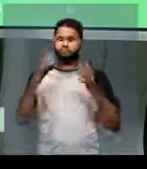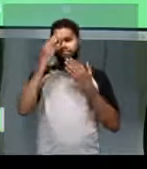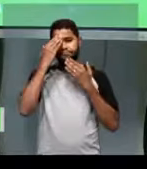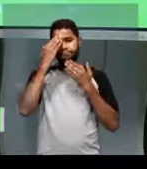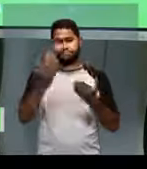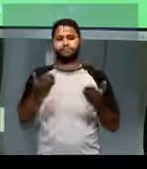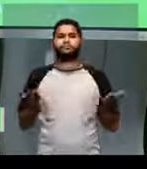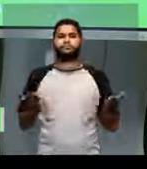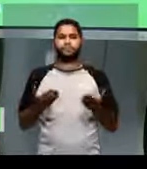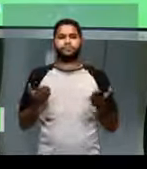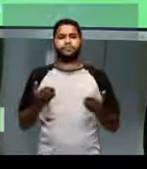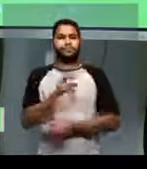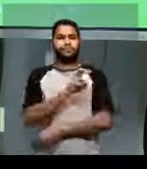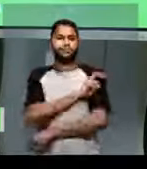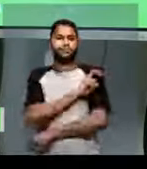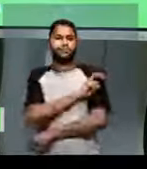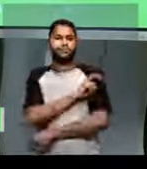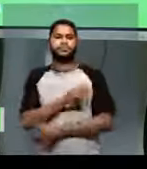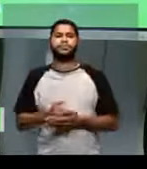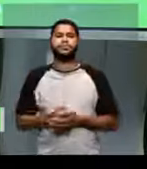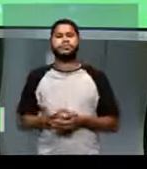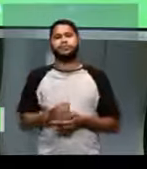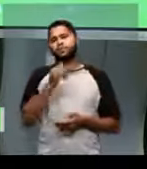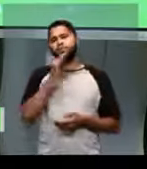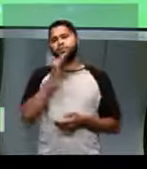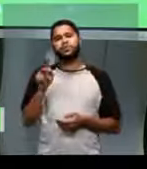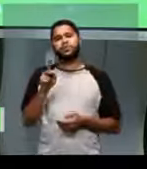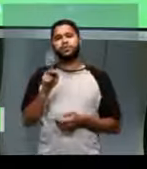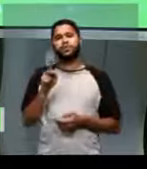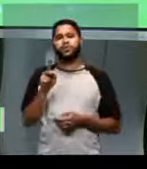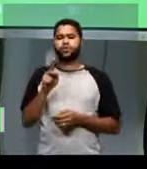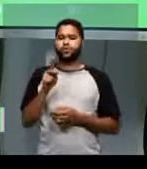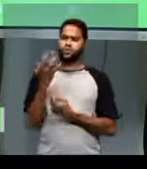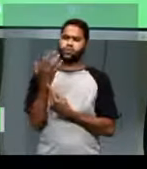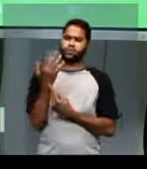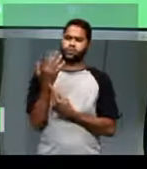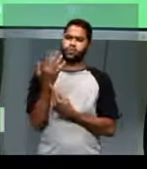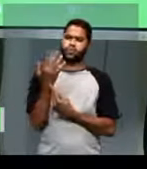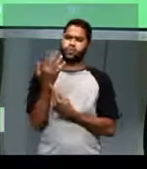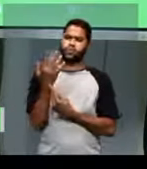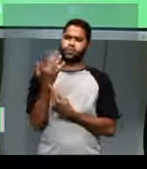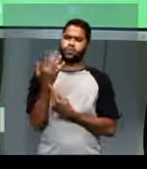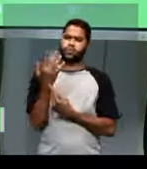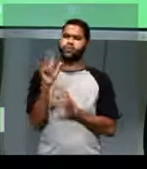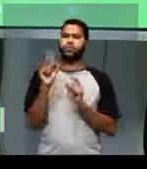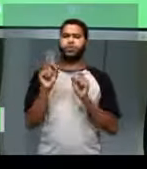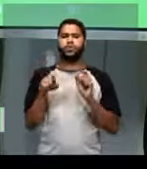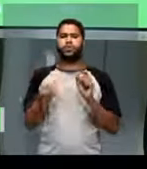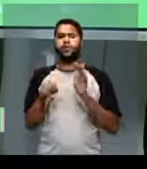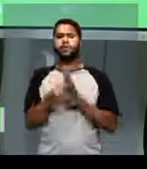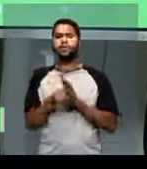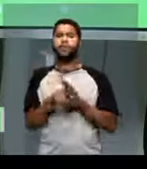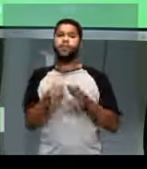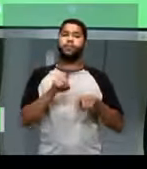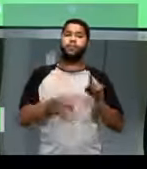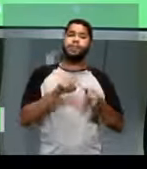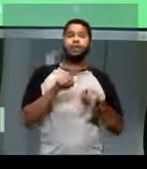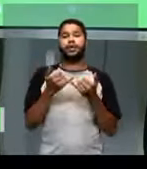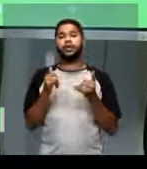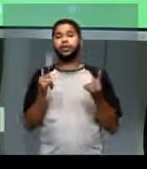E agora, do quinto ano. Considere, professor, uma vela acesa. Indique, então, o que é matéria e o que é